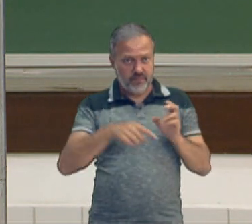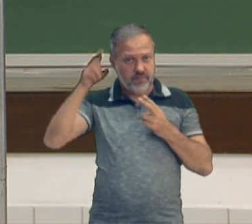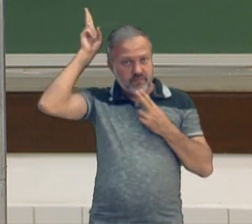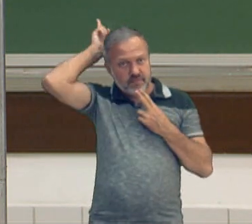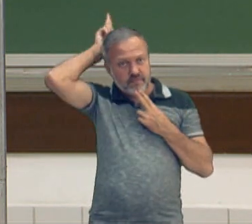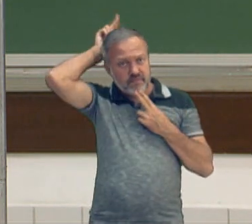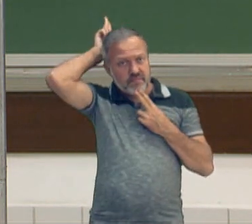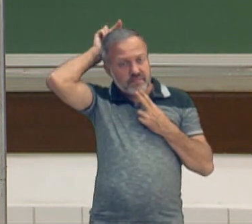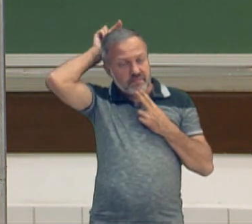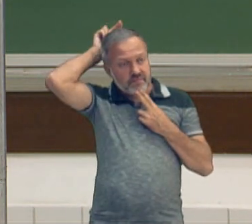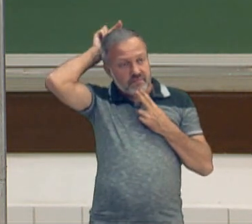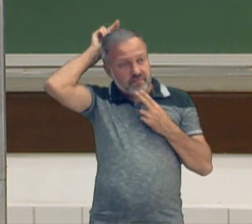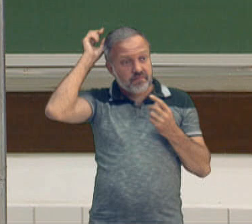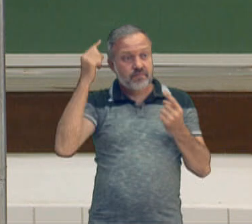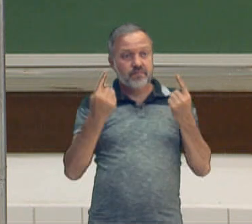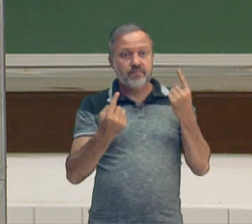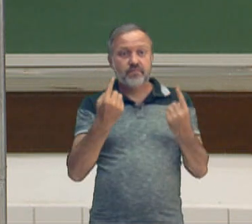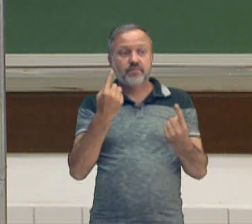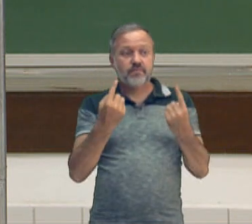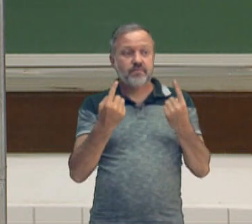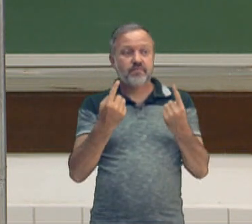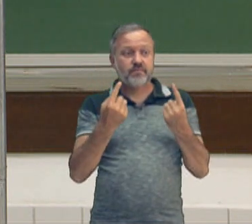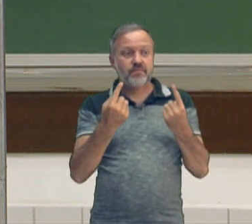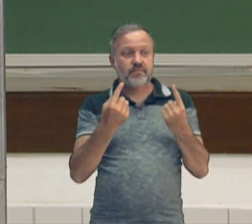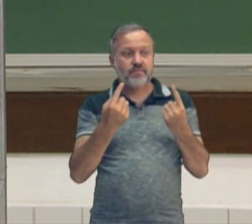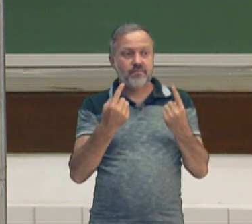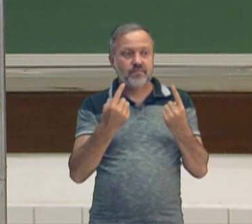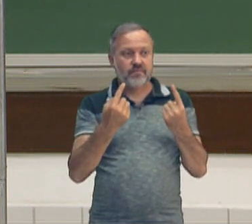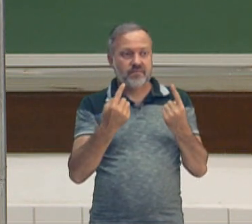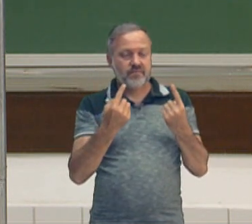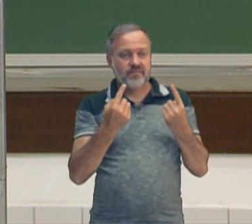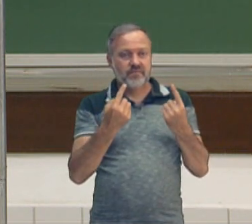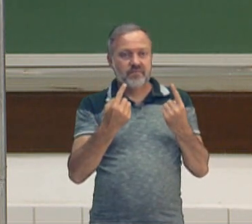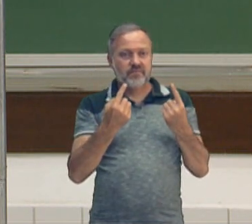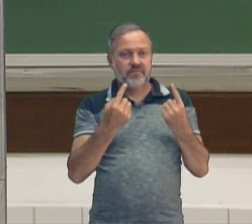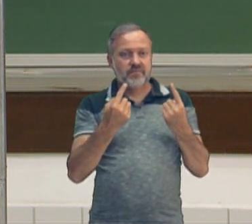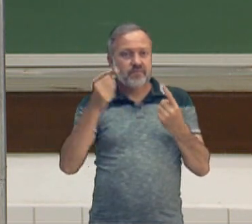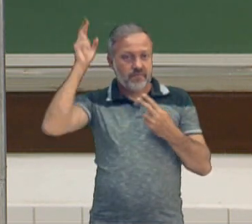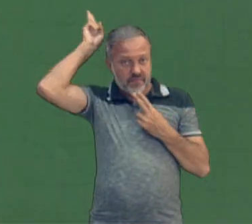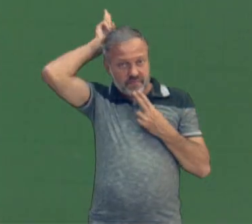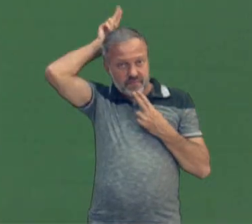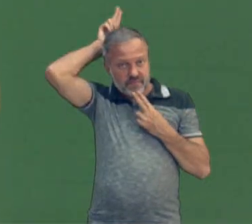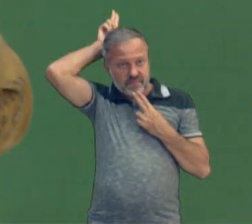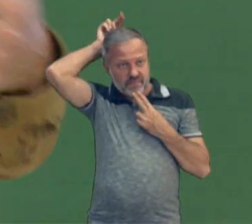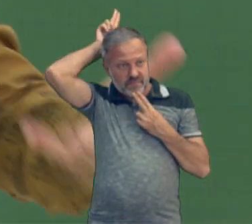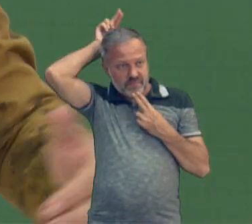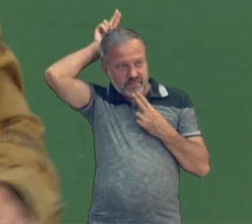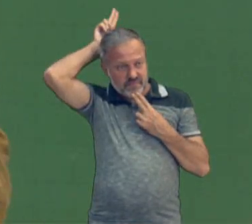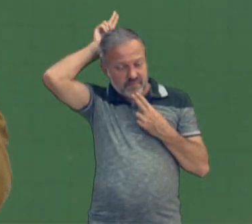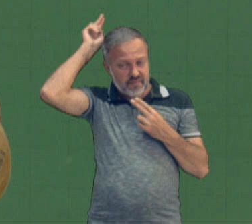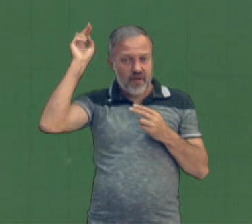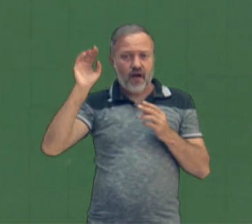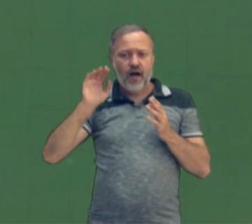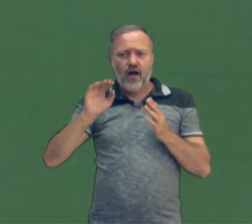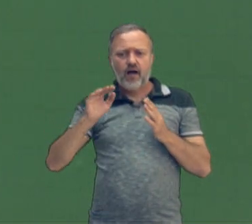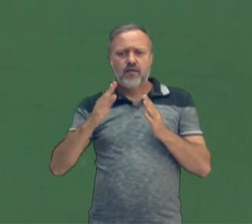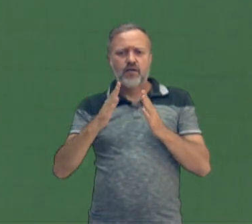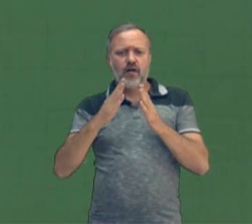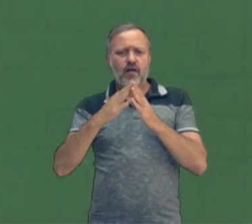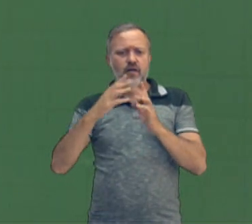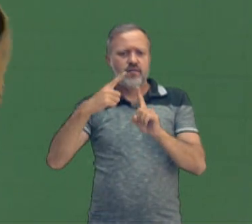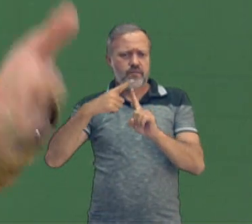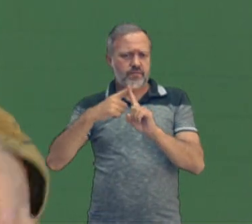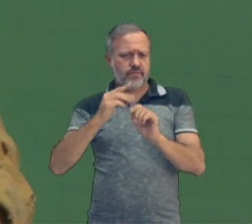marcou? Vamos lá. A resposta correta é indígena. Tradição católica, cristã, enfim, tem